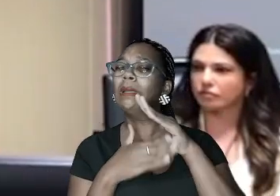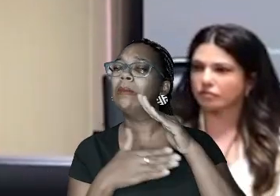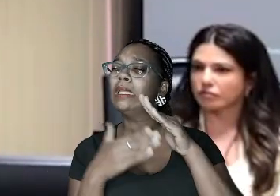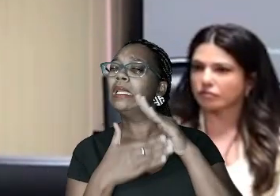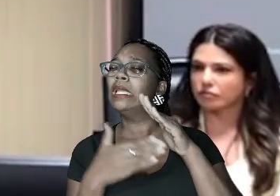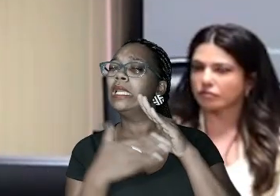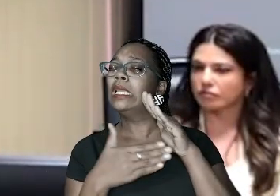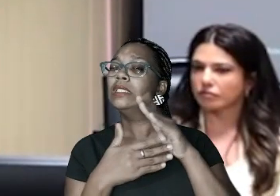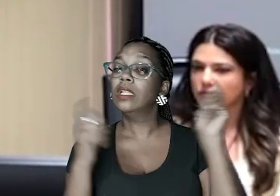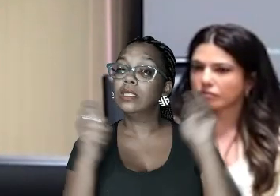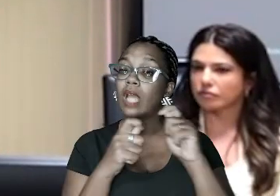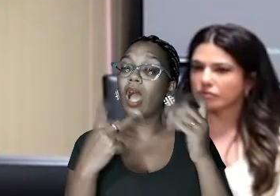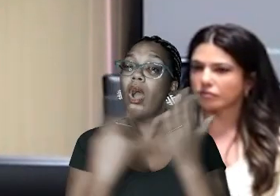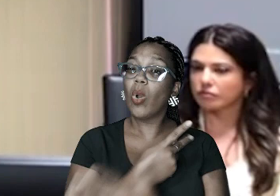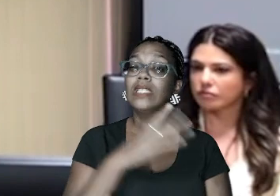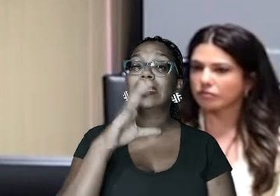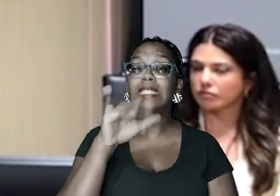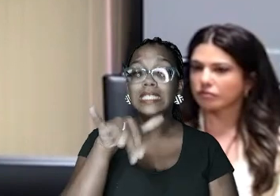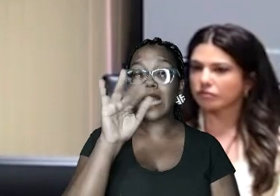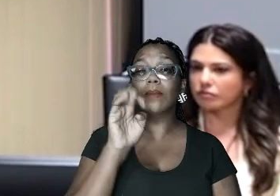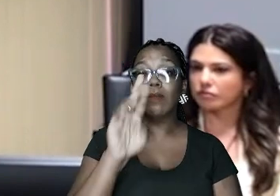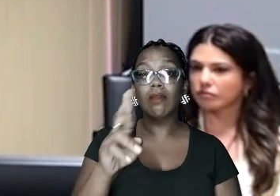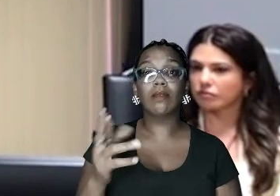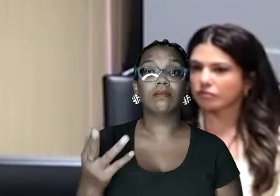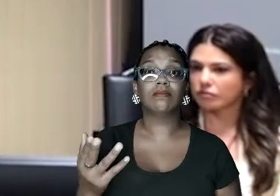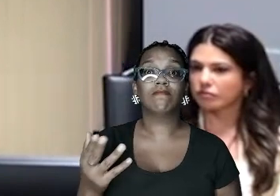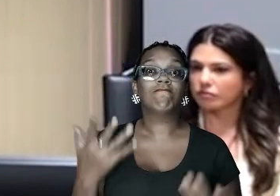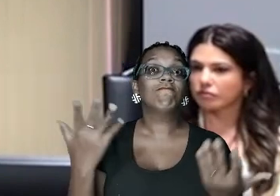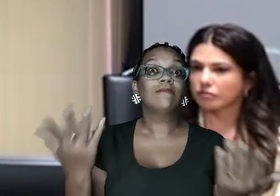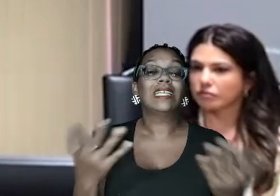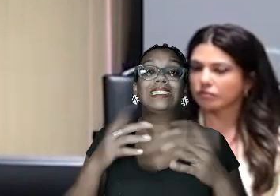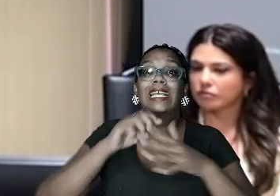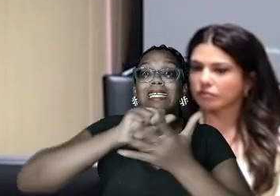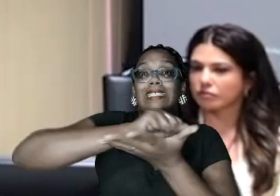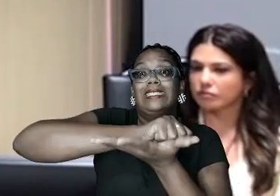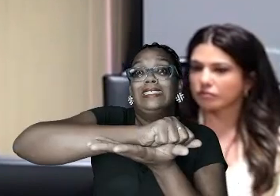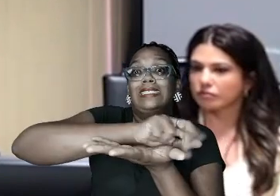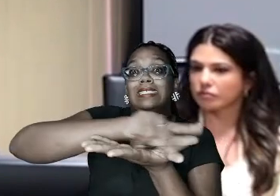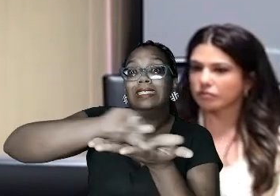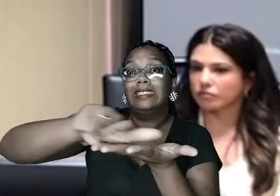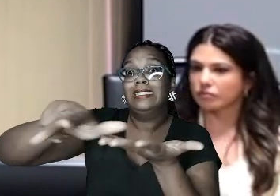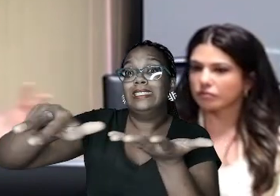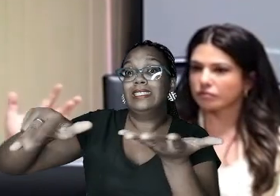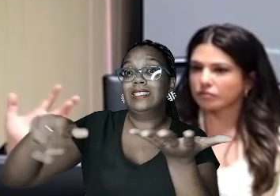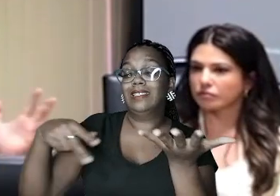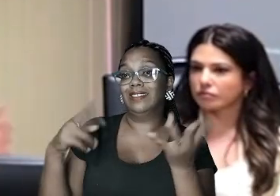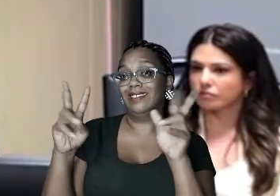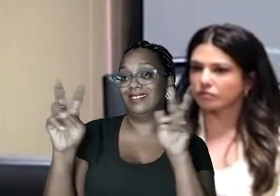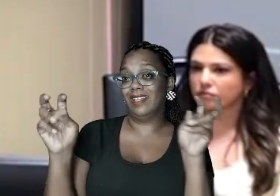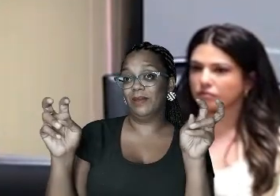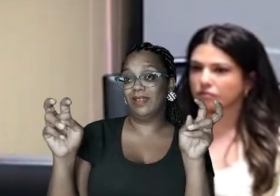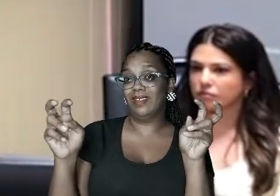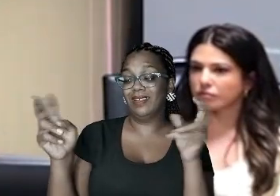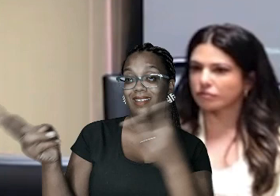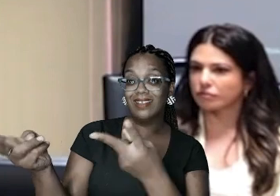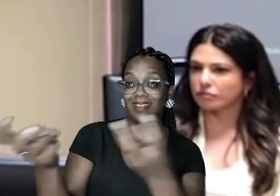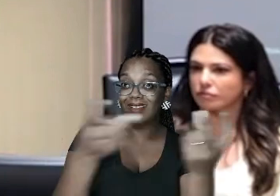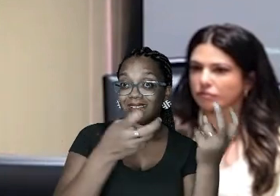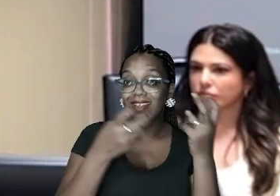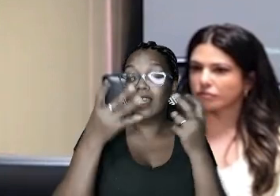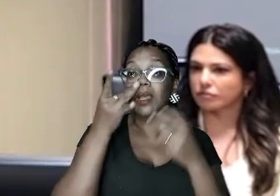algum grau de que no limite a pessoa poderá ter corrido em inside trade E aí A vida traz uma gama de situações